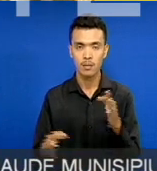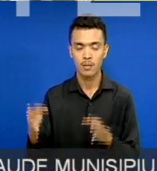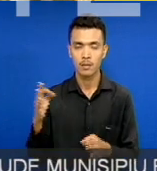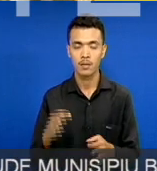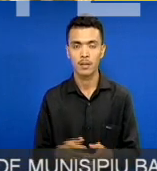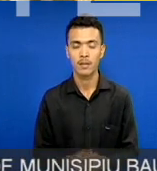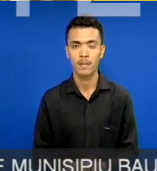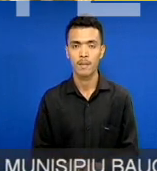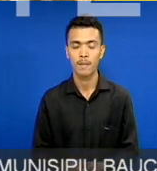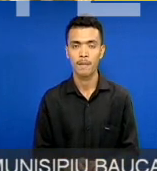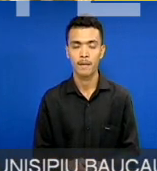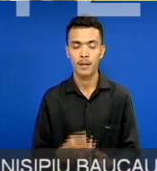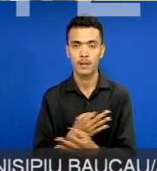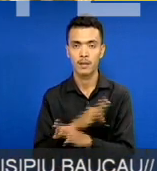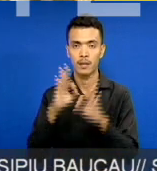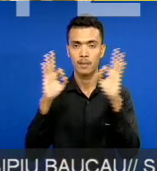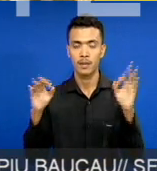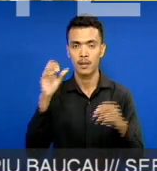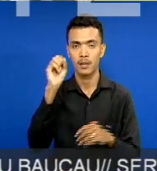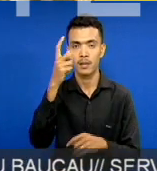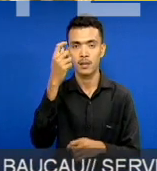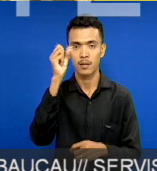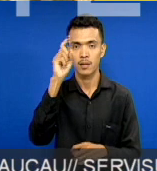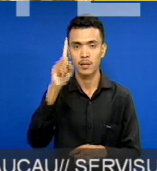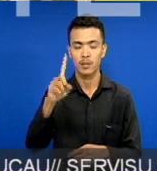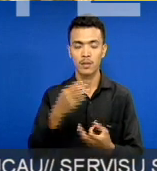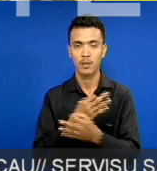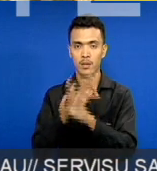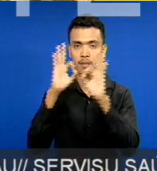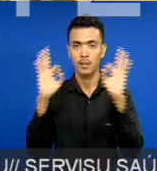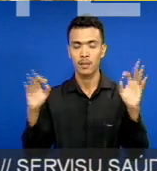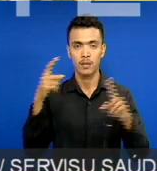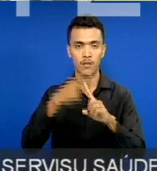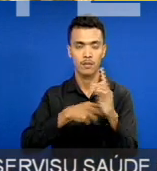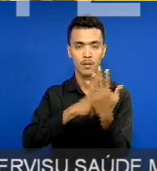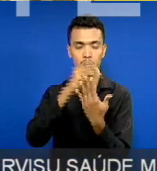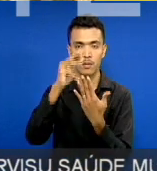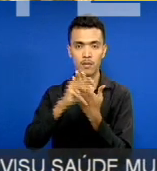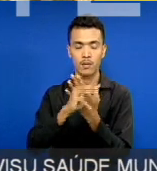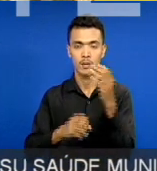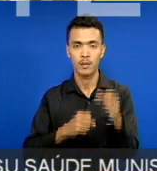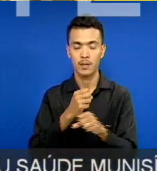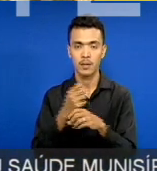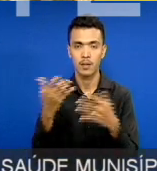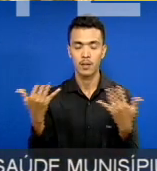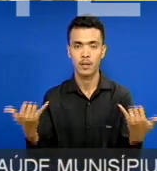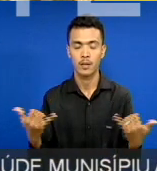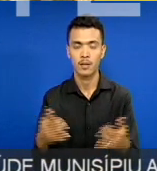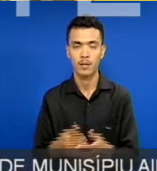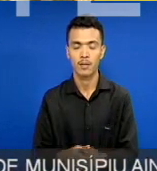sei espira iha este zone sei espira iha novembro tinan itane tama ne mak iha tinan roli